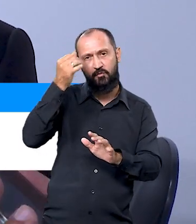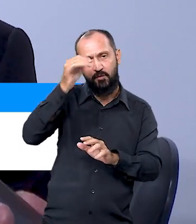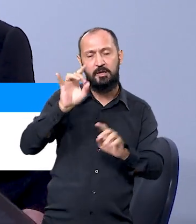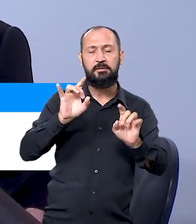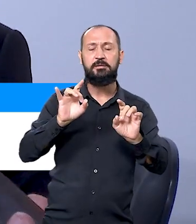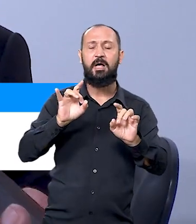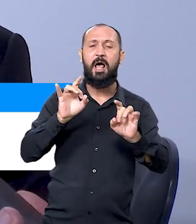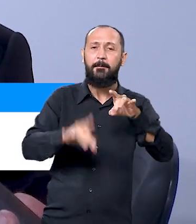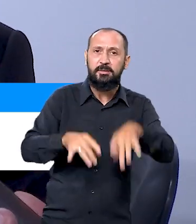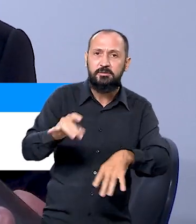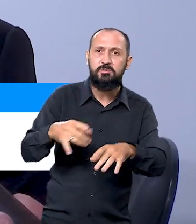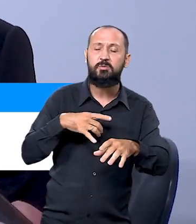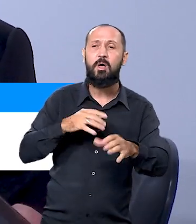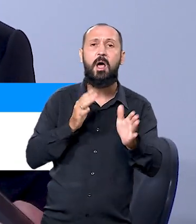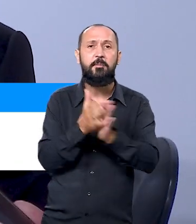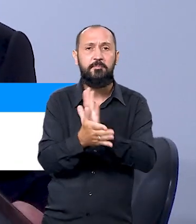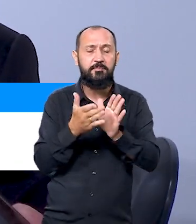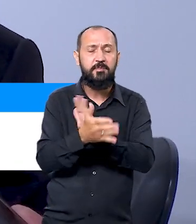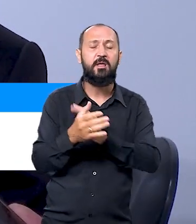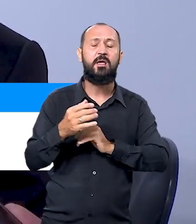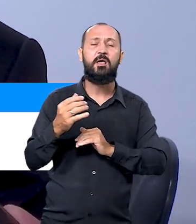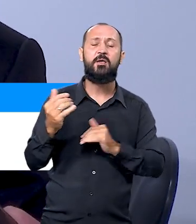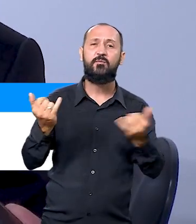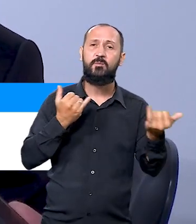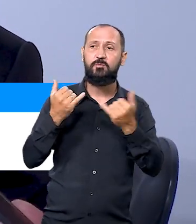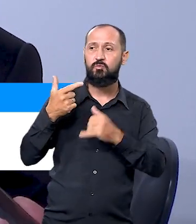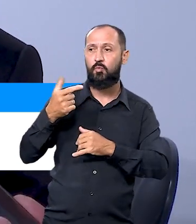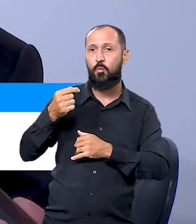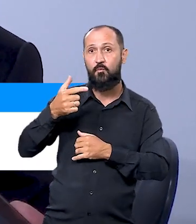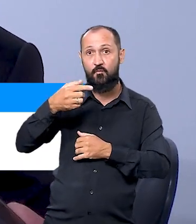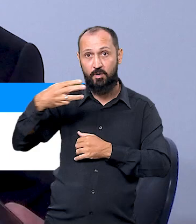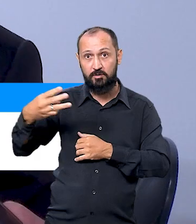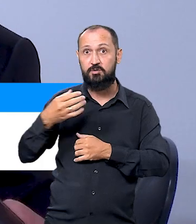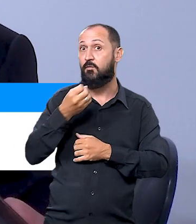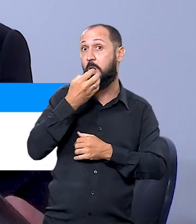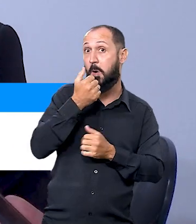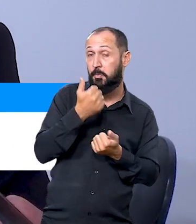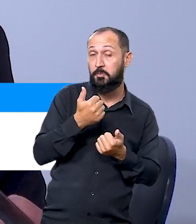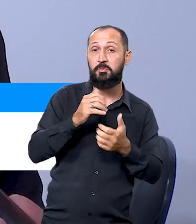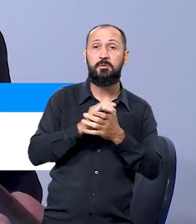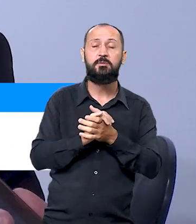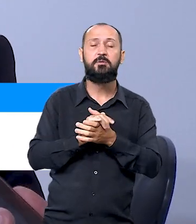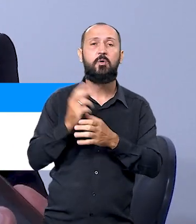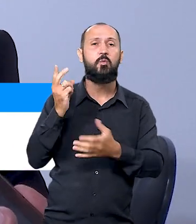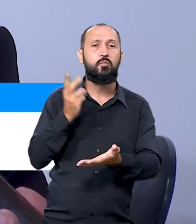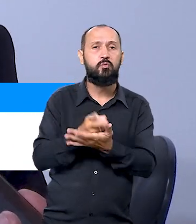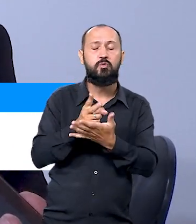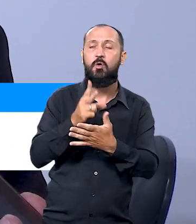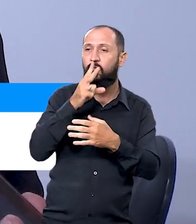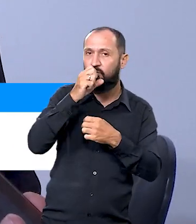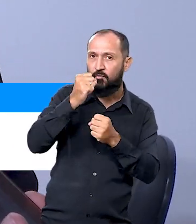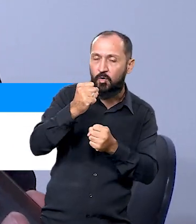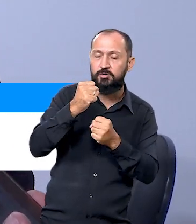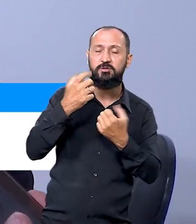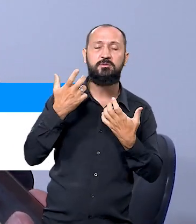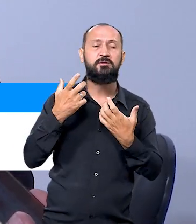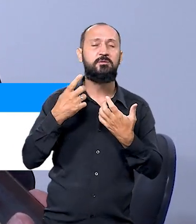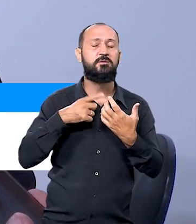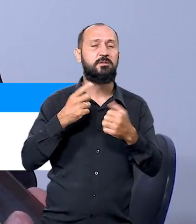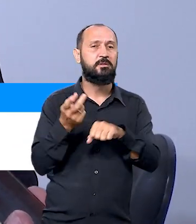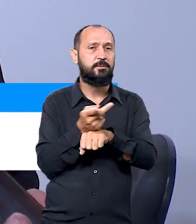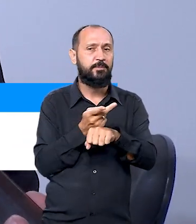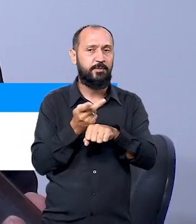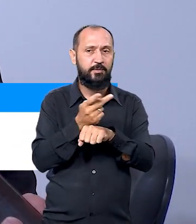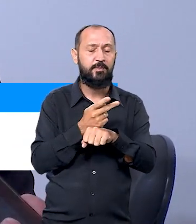combatendo o abandono escolar e a evasão também são Dados que de 23 para cá foram positivos Mas a gente continua firme eh